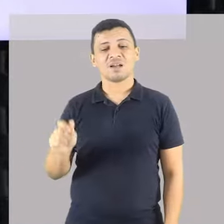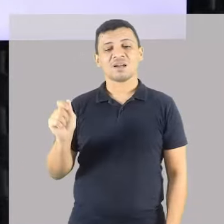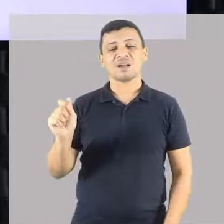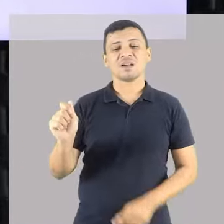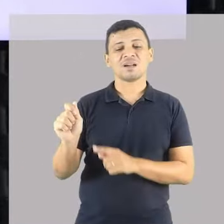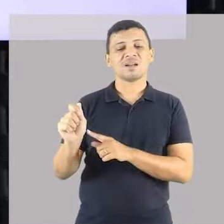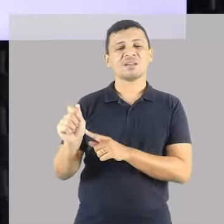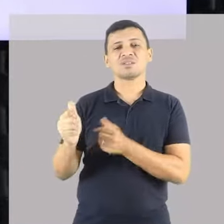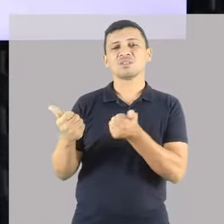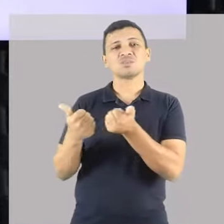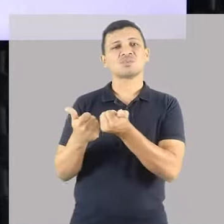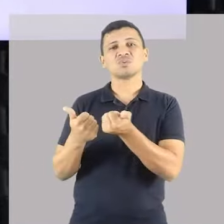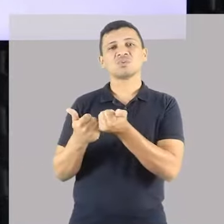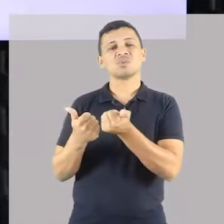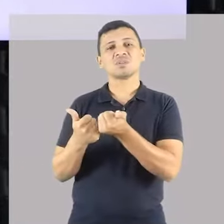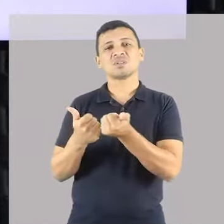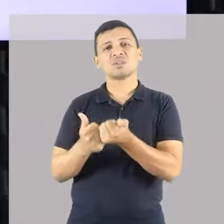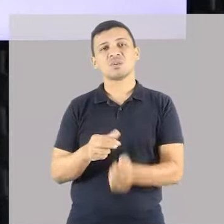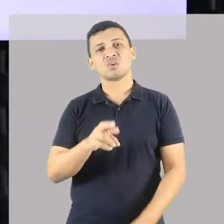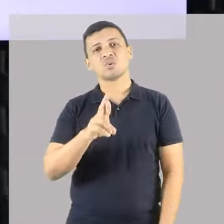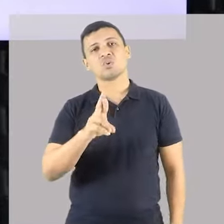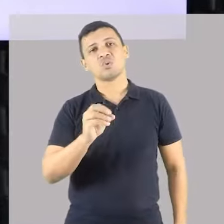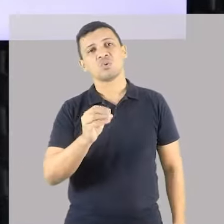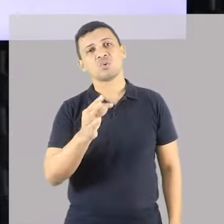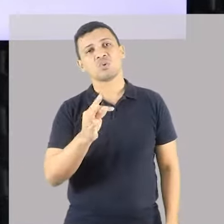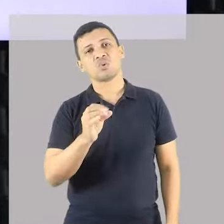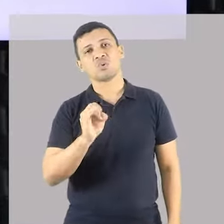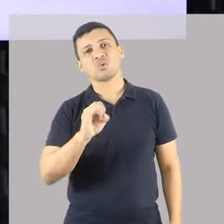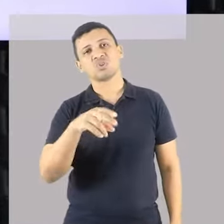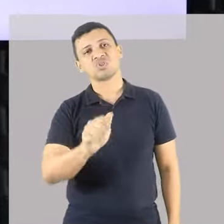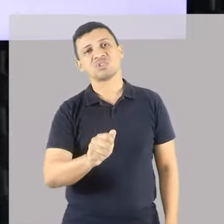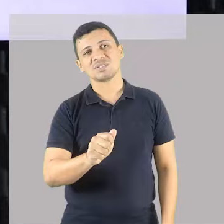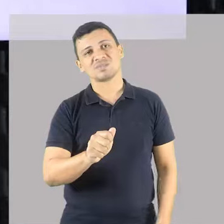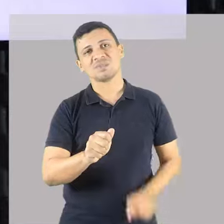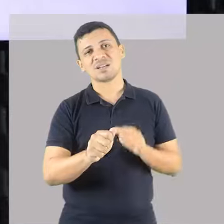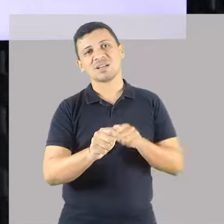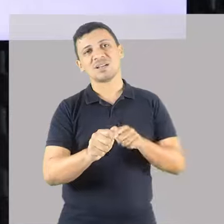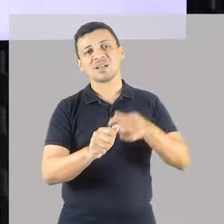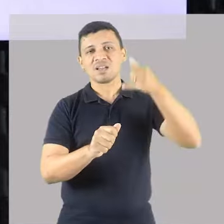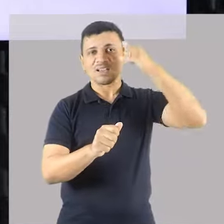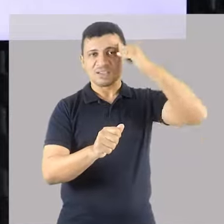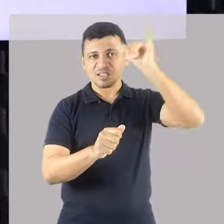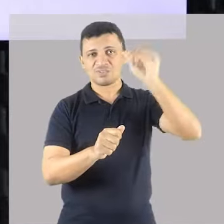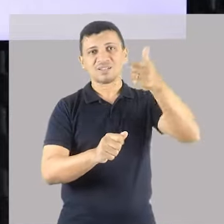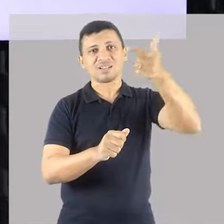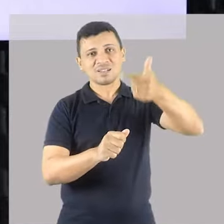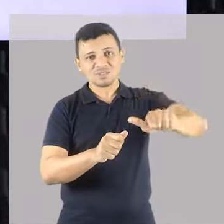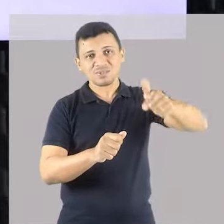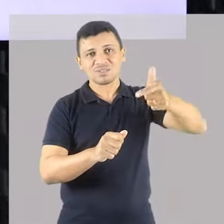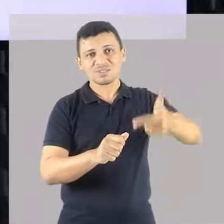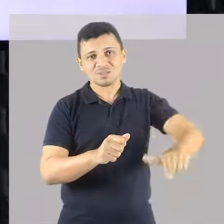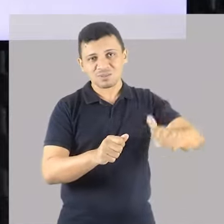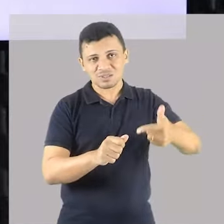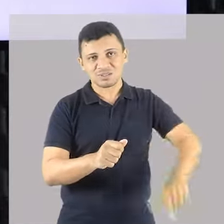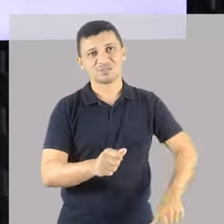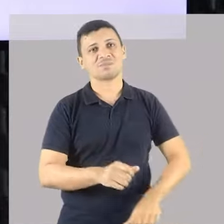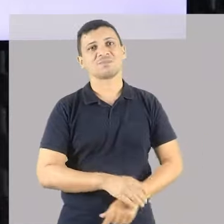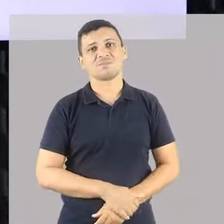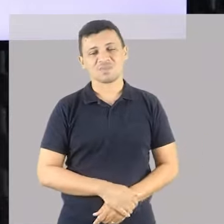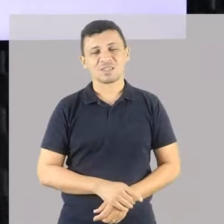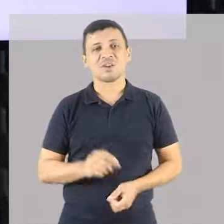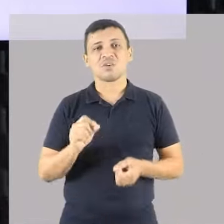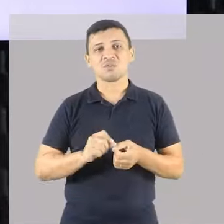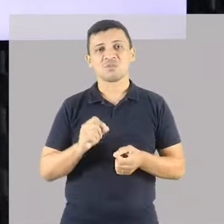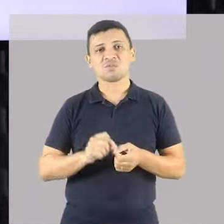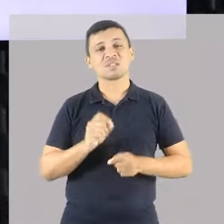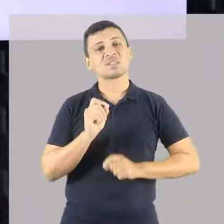rotina ele substitui o temo rotina para não ficar repetindo rotina pessoas pessoas rotina certo ele vai